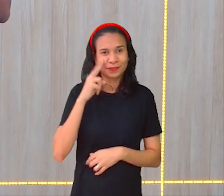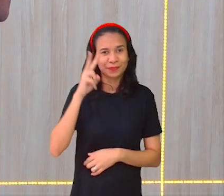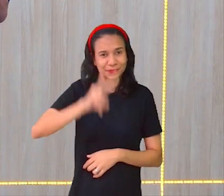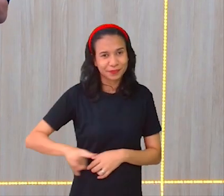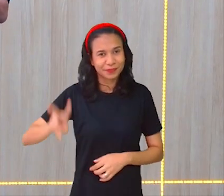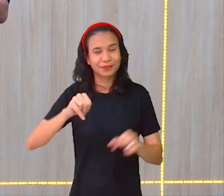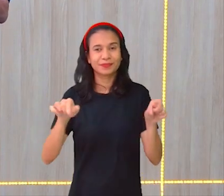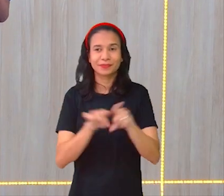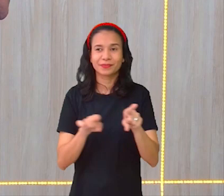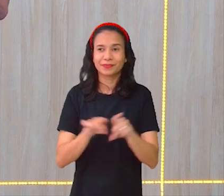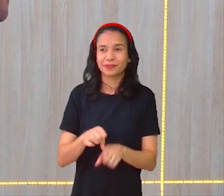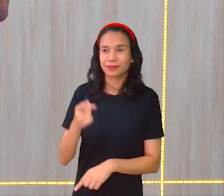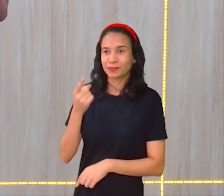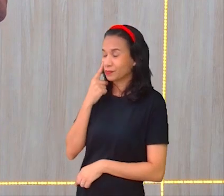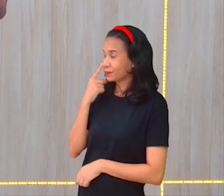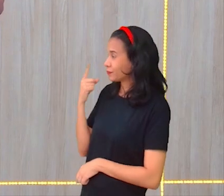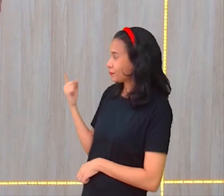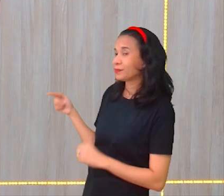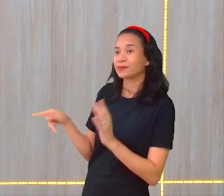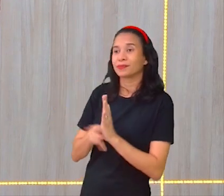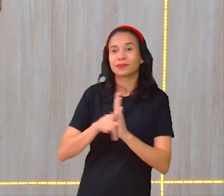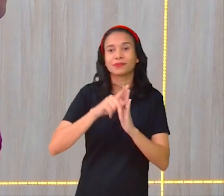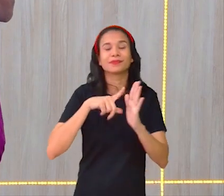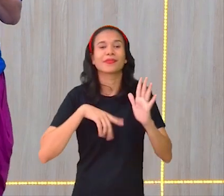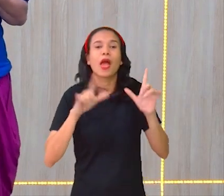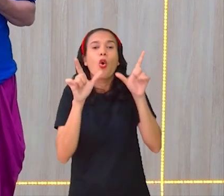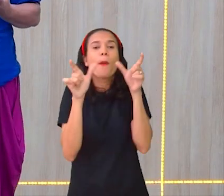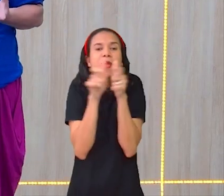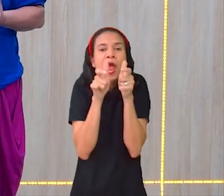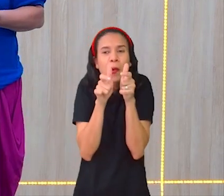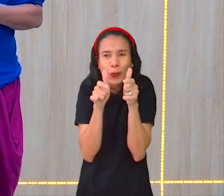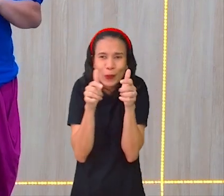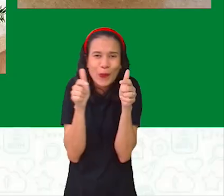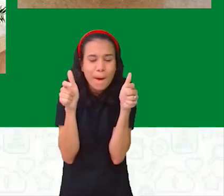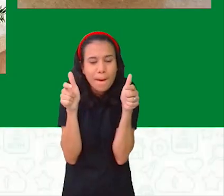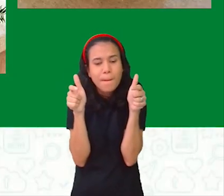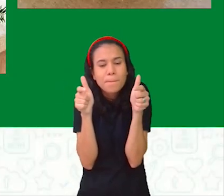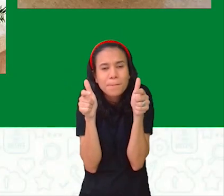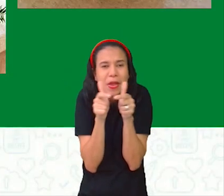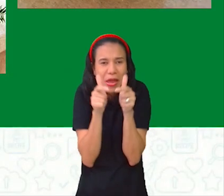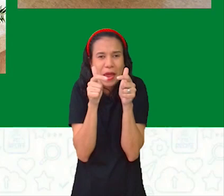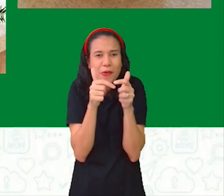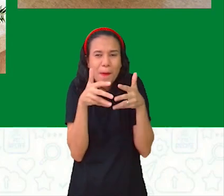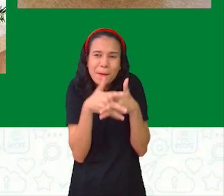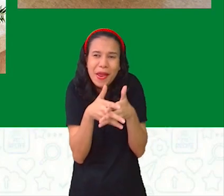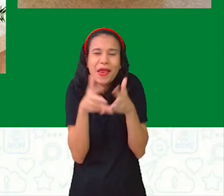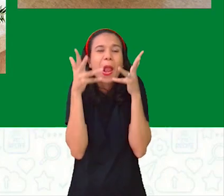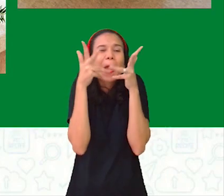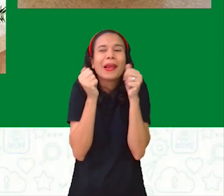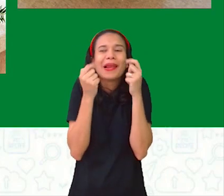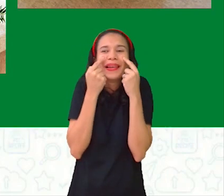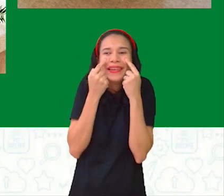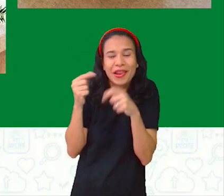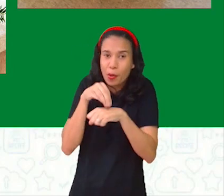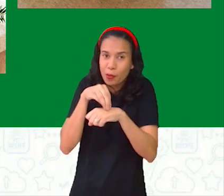pouquinho. Aí eu trouxe para vocês os presépios em miniatura, né? Vejam que coisas lindas. Aí